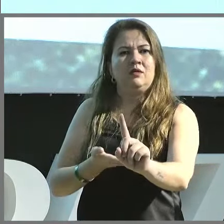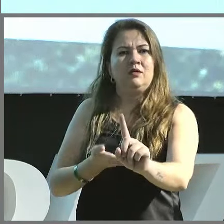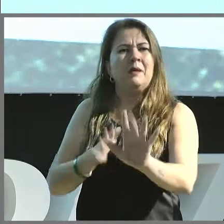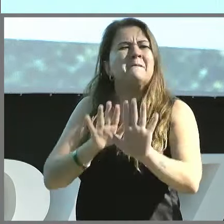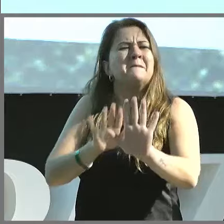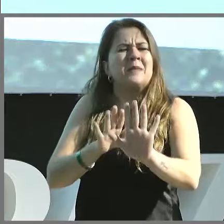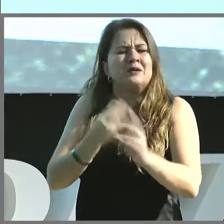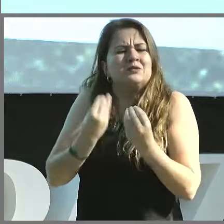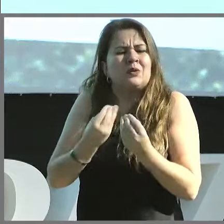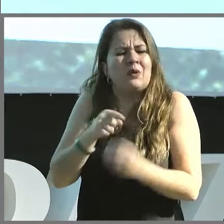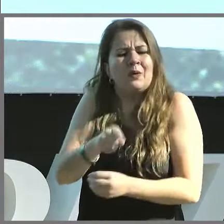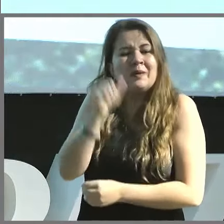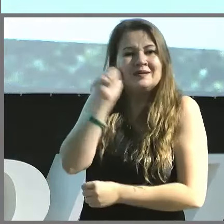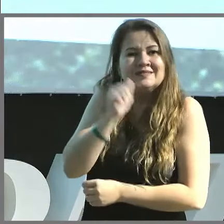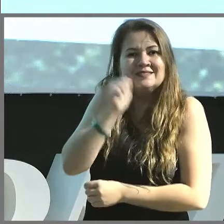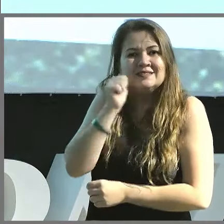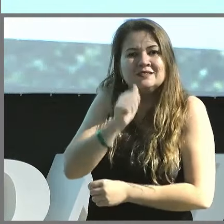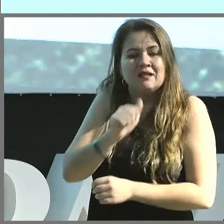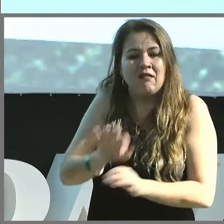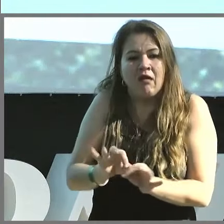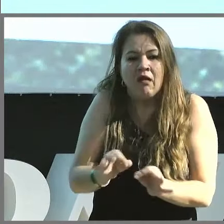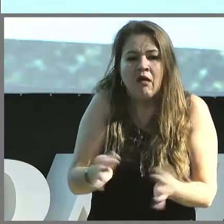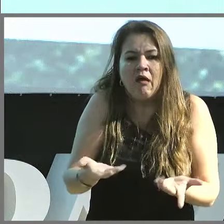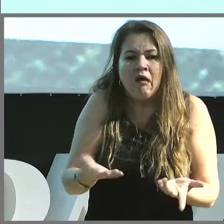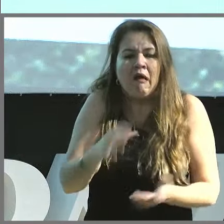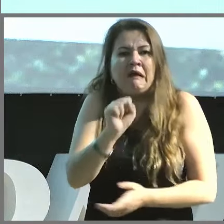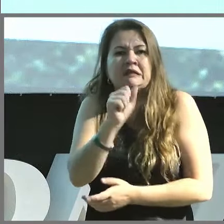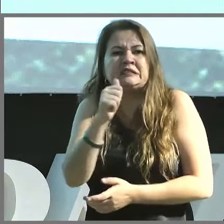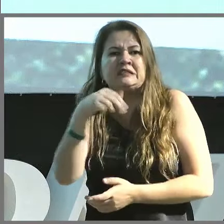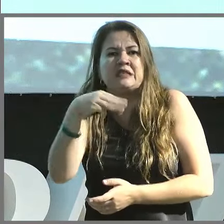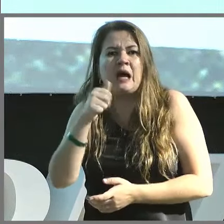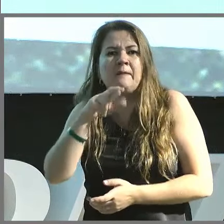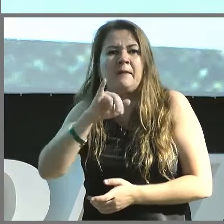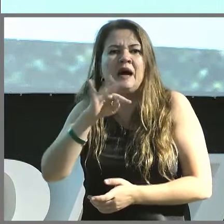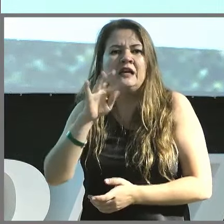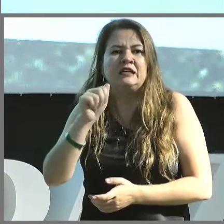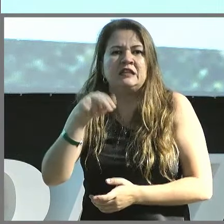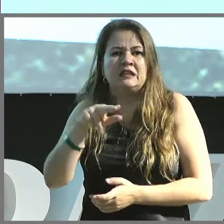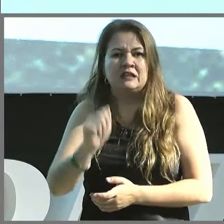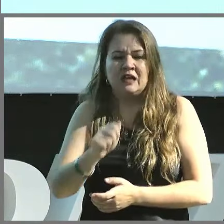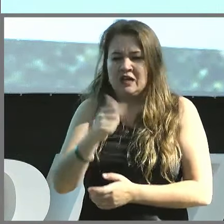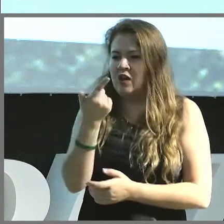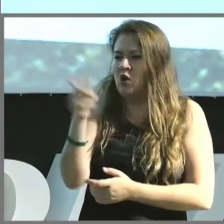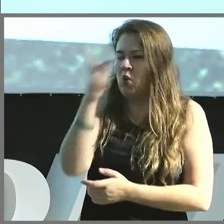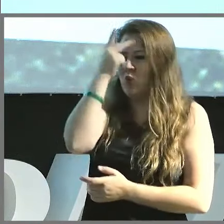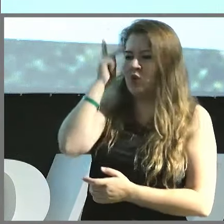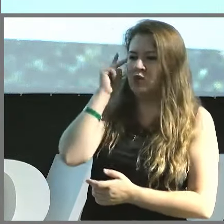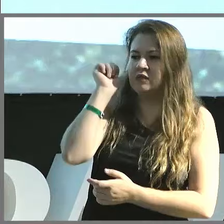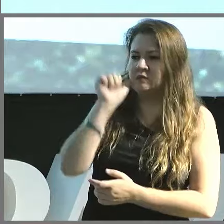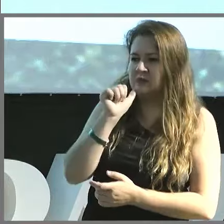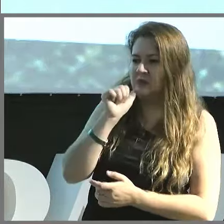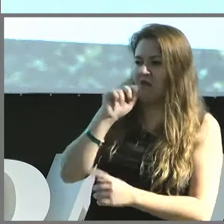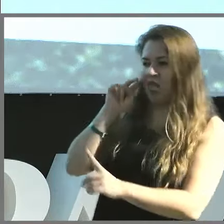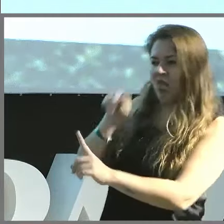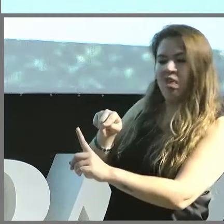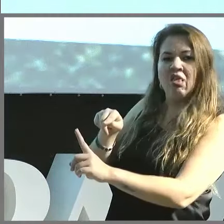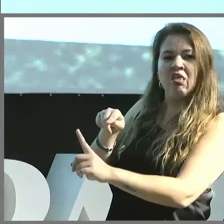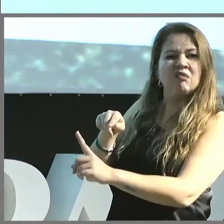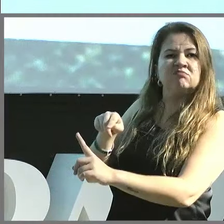era samaritana, considerada herética, odiada também pelas outras mulheres judias do seu